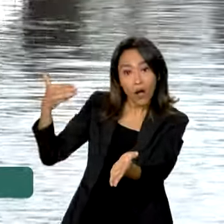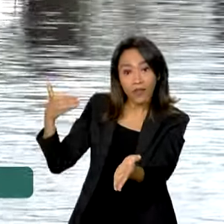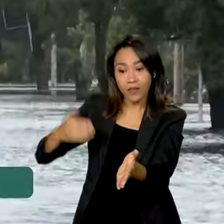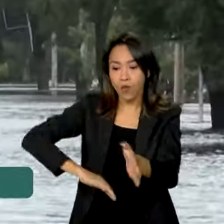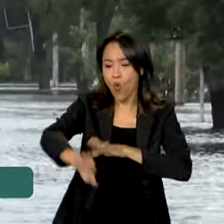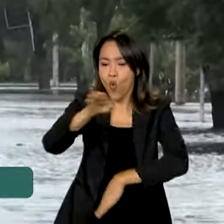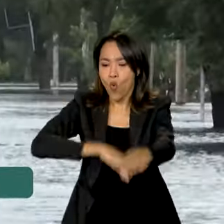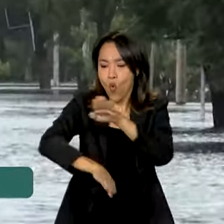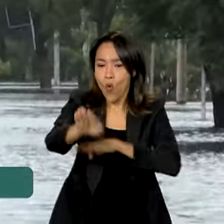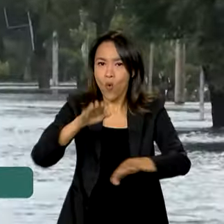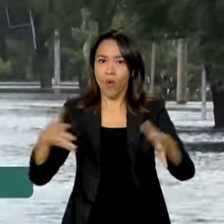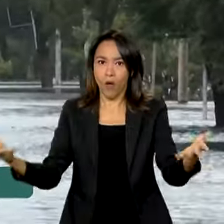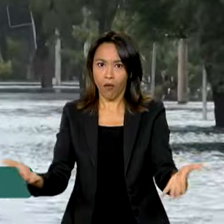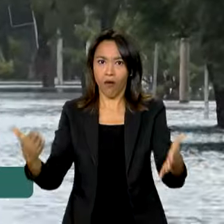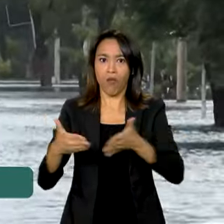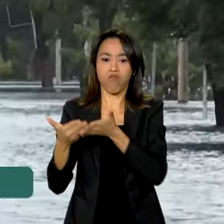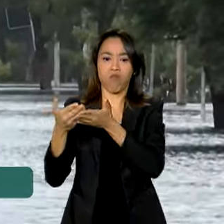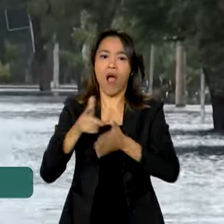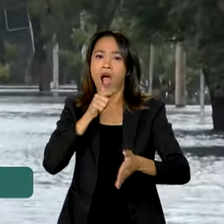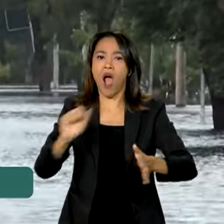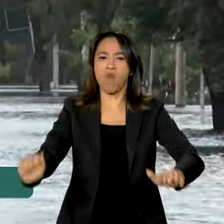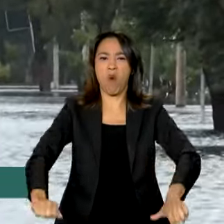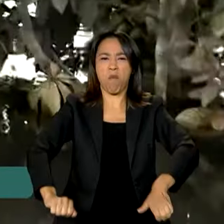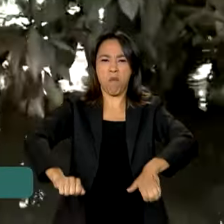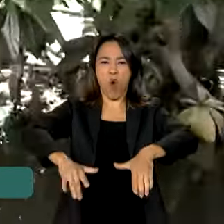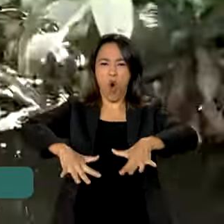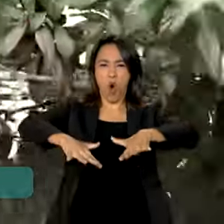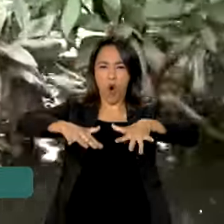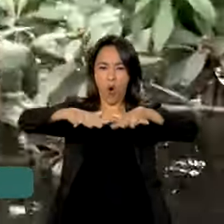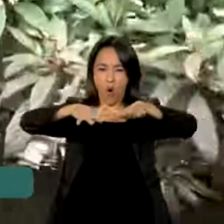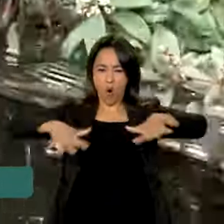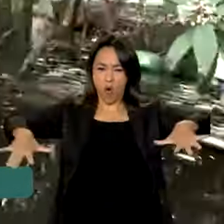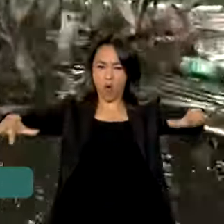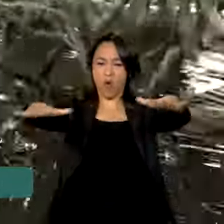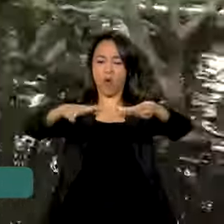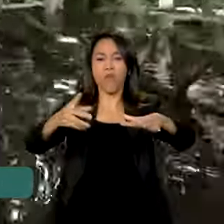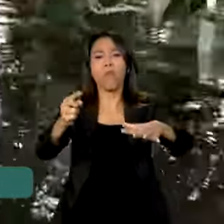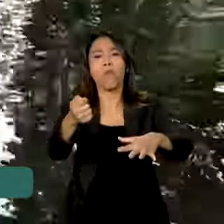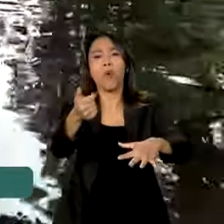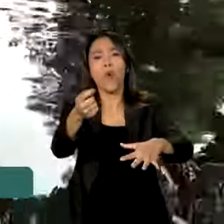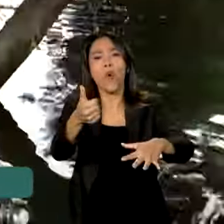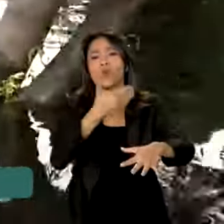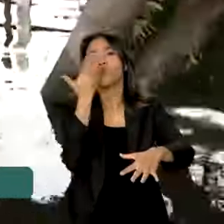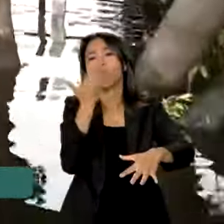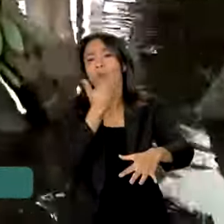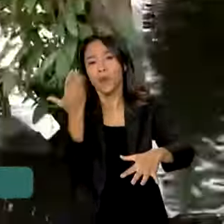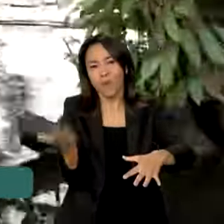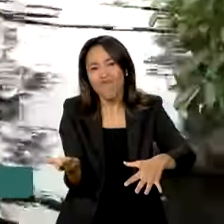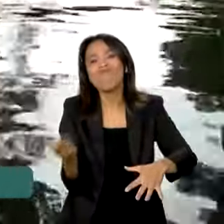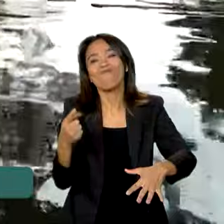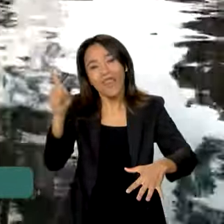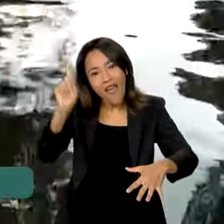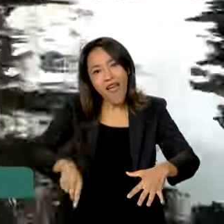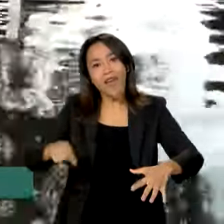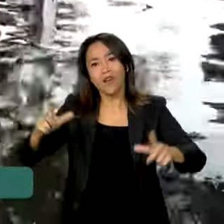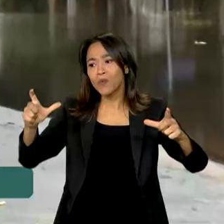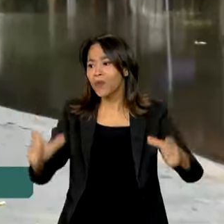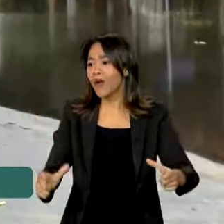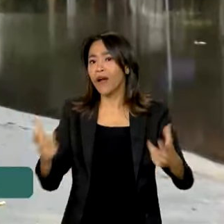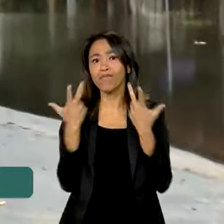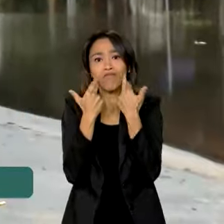carros. Com quase tudo engolido pela água, pouca coisa sobrou para lembrar que esse era um bairro